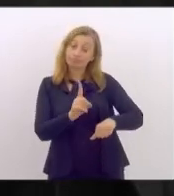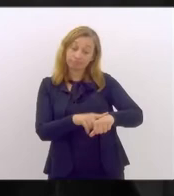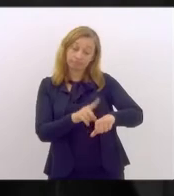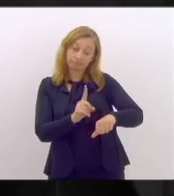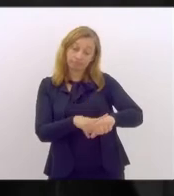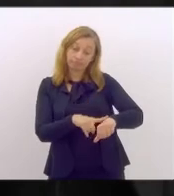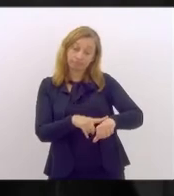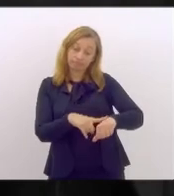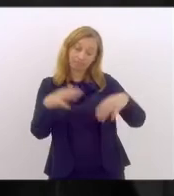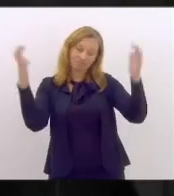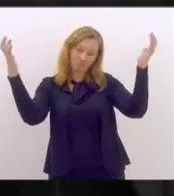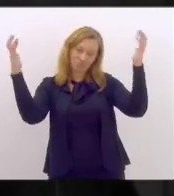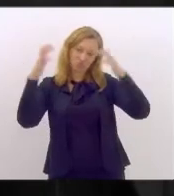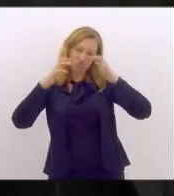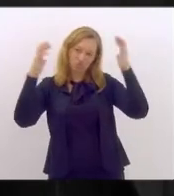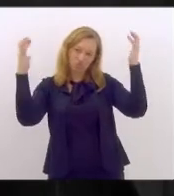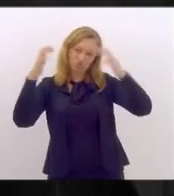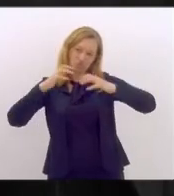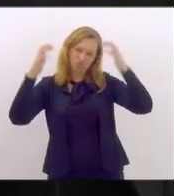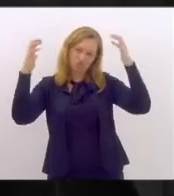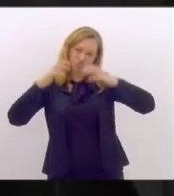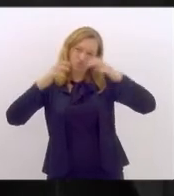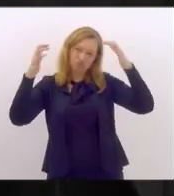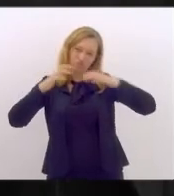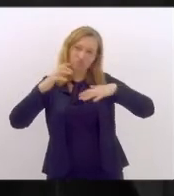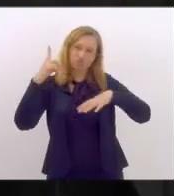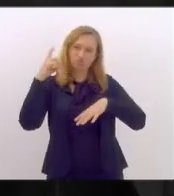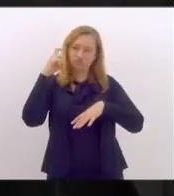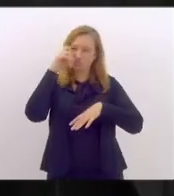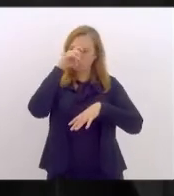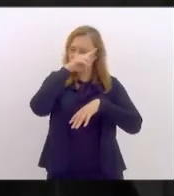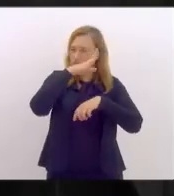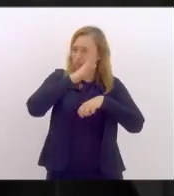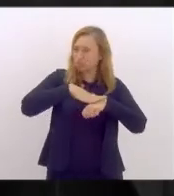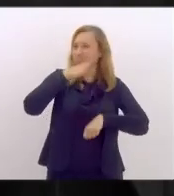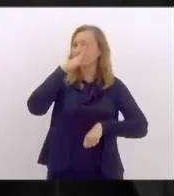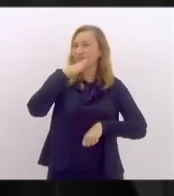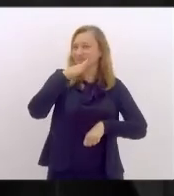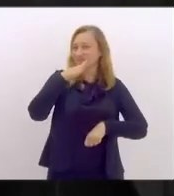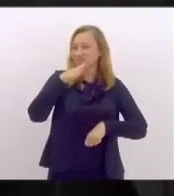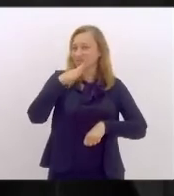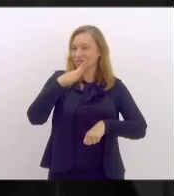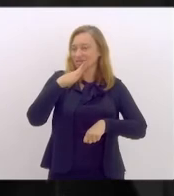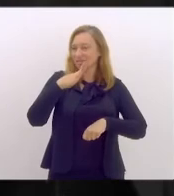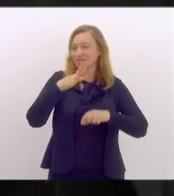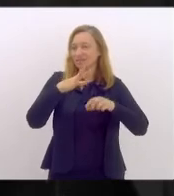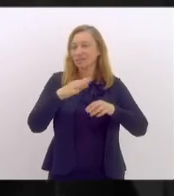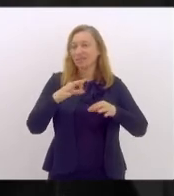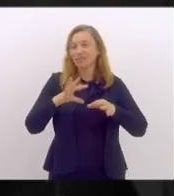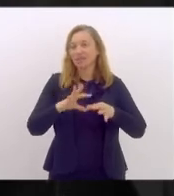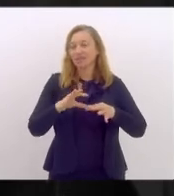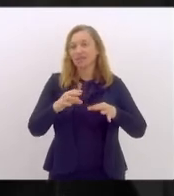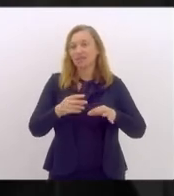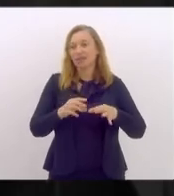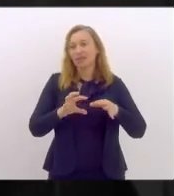tiver chuvoso porque dificulta mais hoje deslocamentos